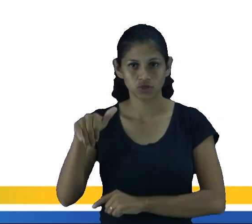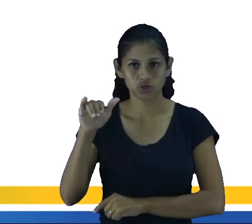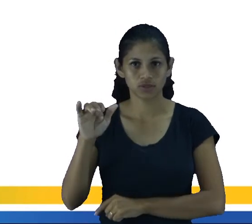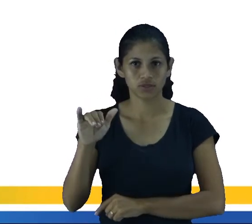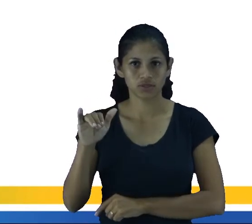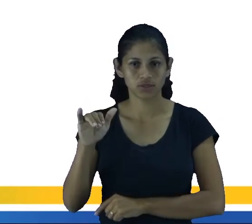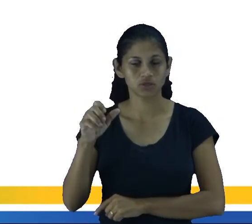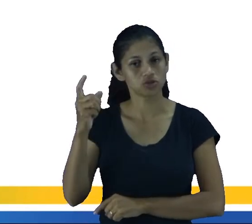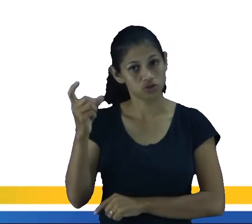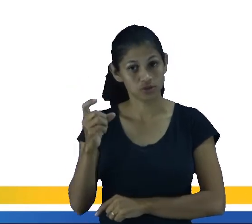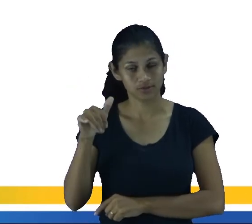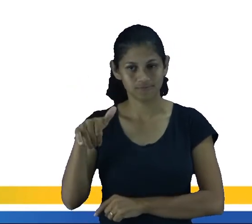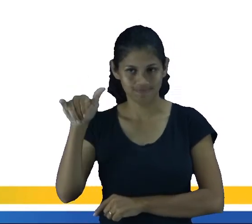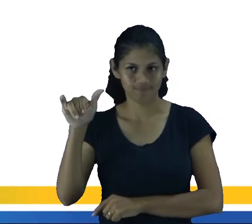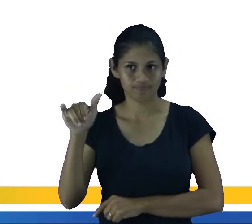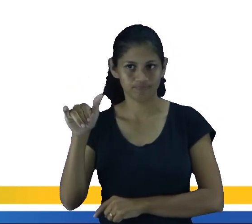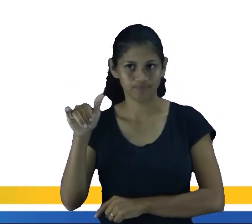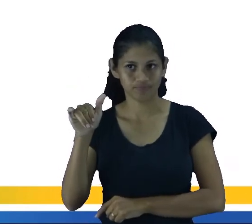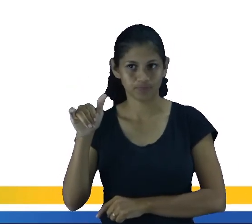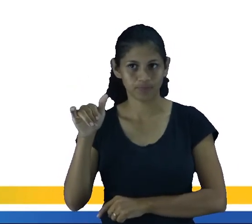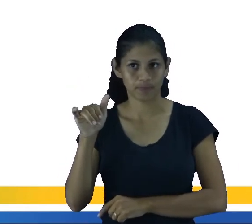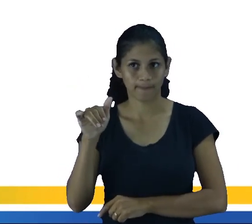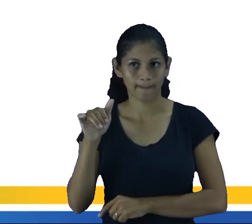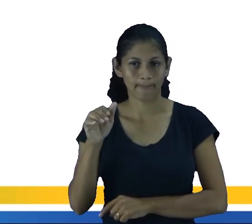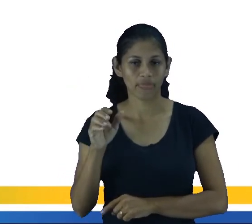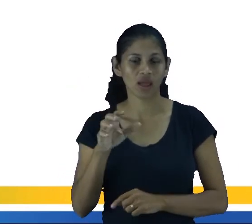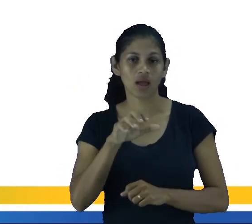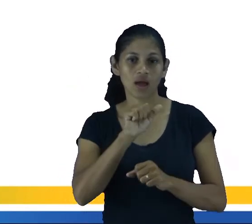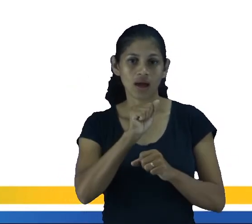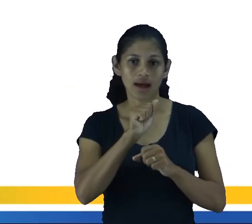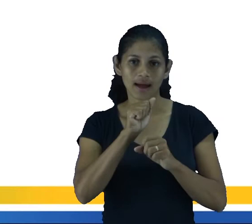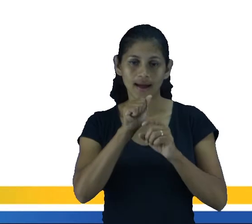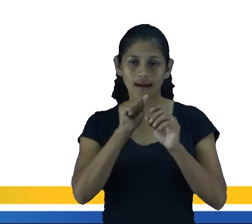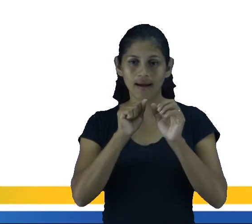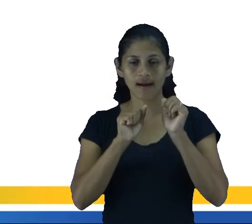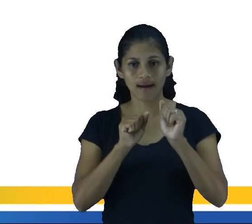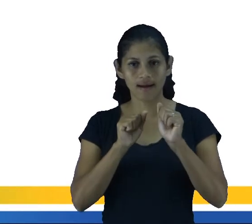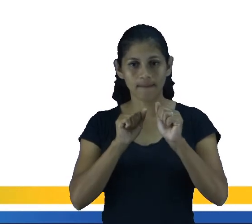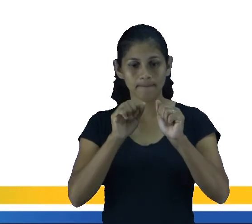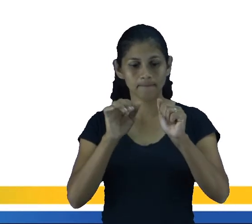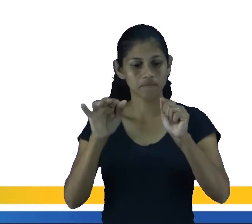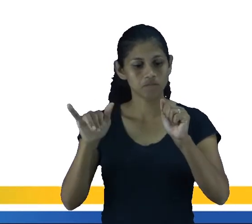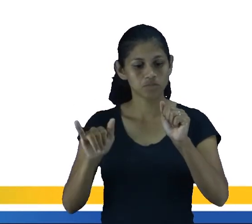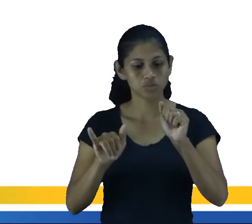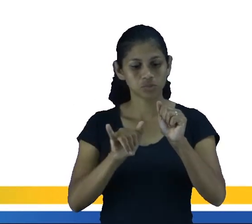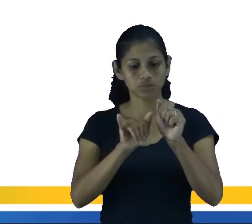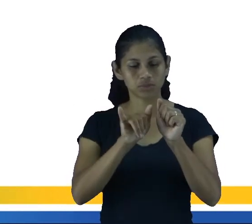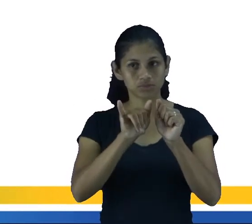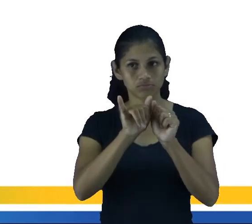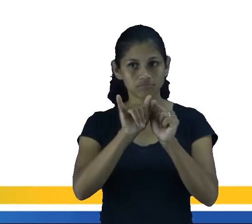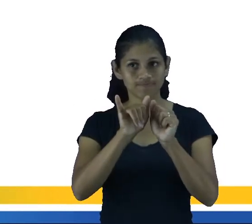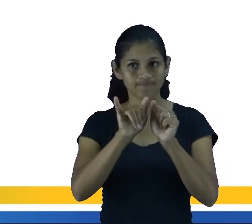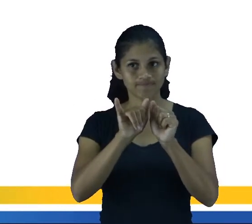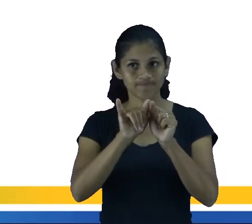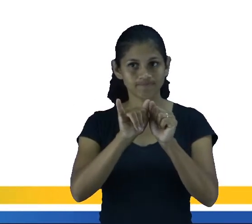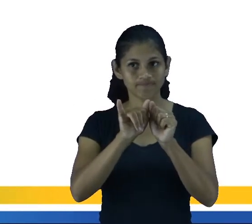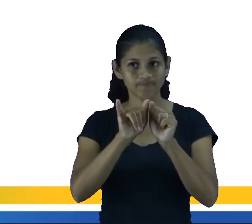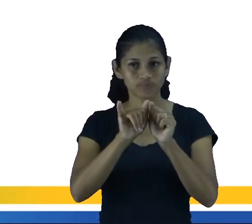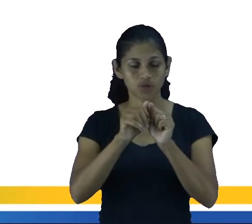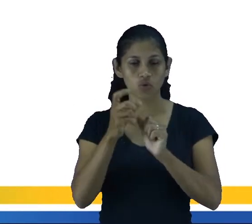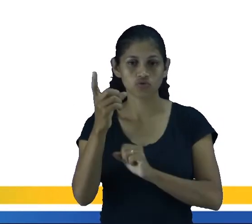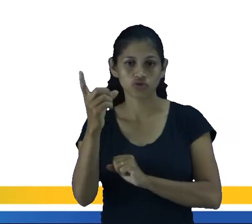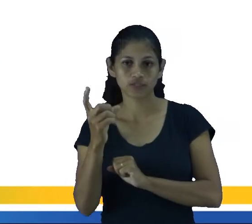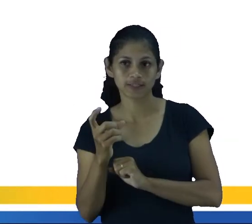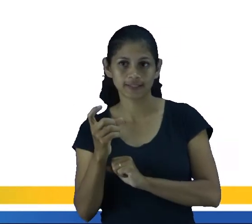o Y. Então, o A vai se ligar ao Y e o X vai se ligar ao B.